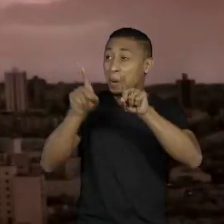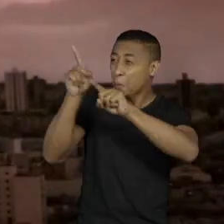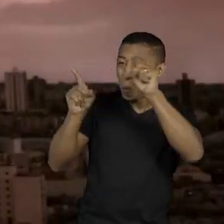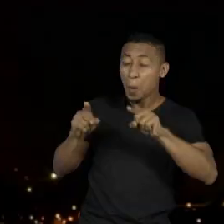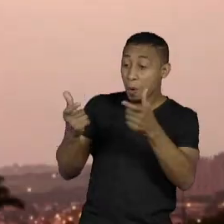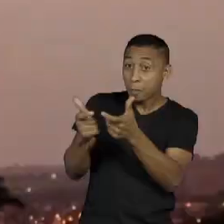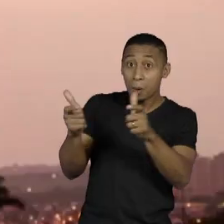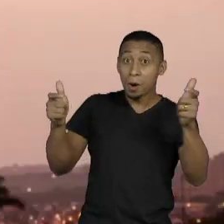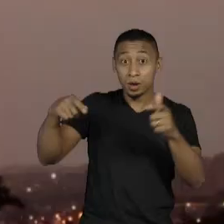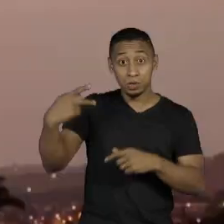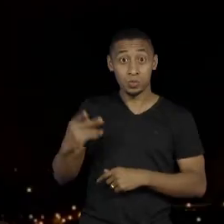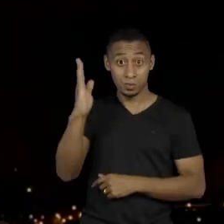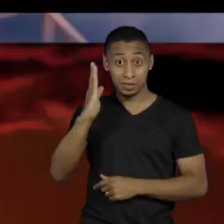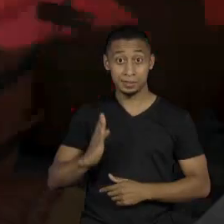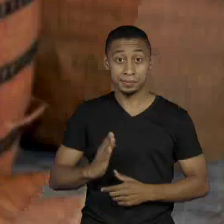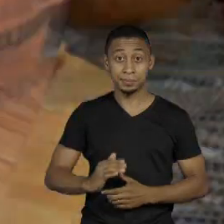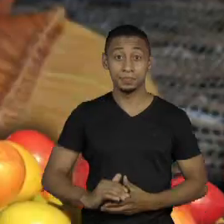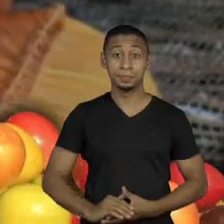no Brasil.